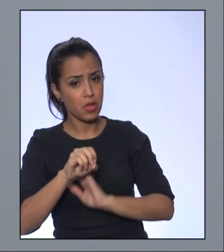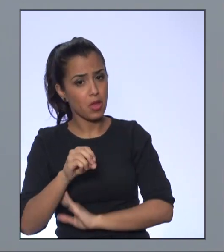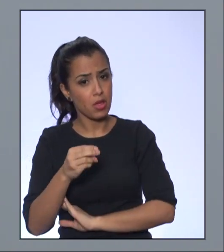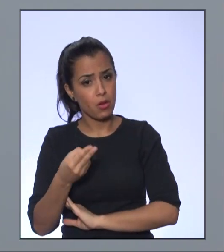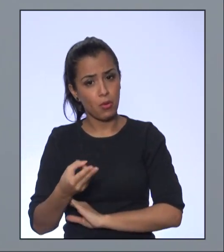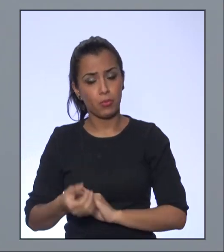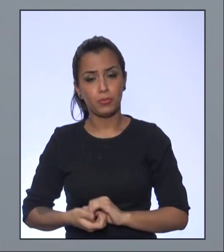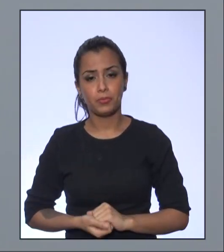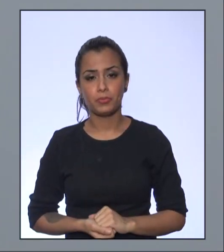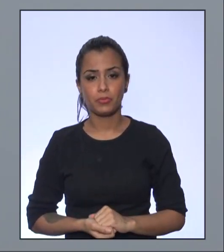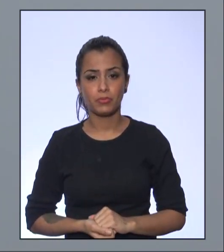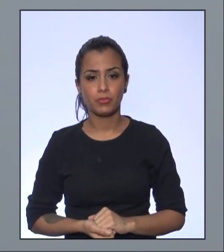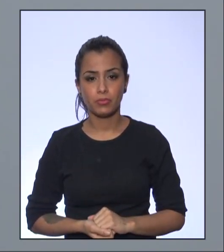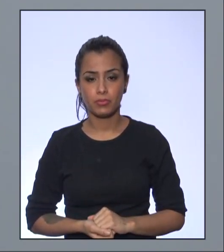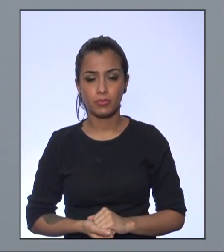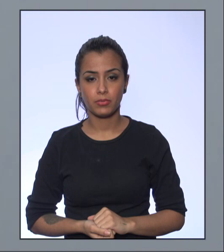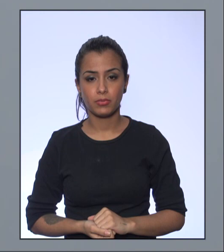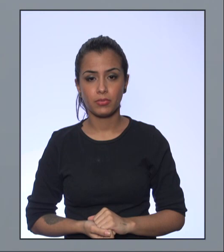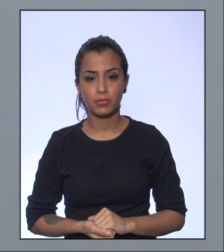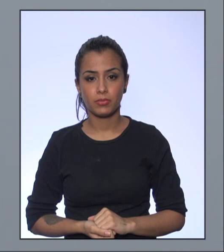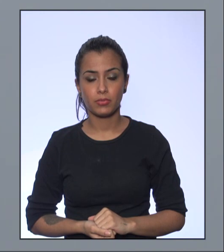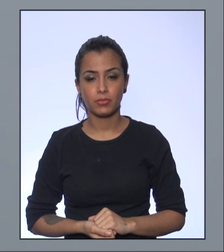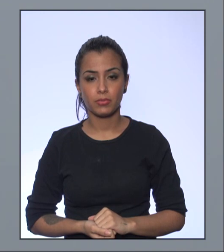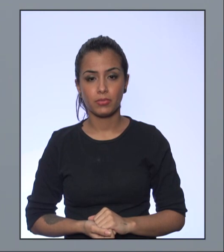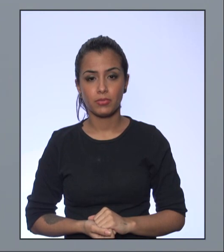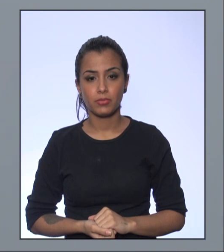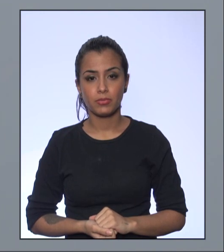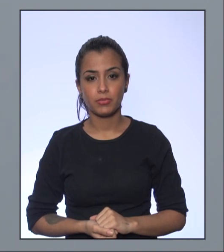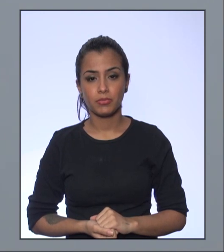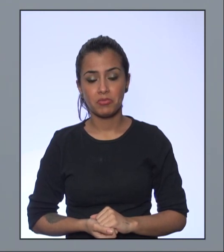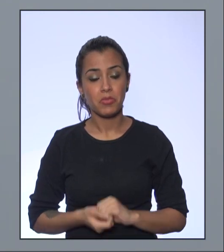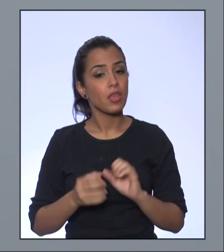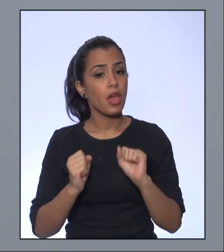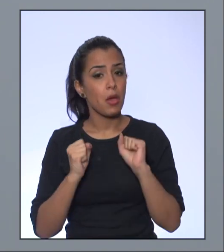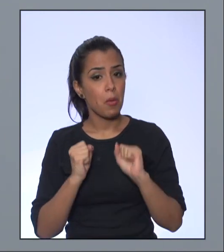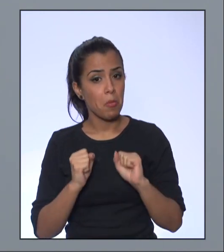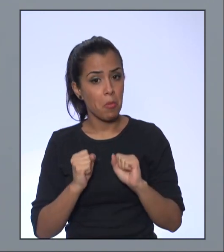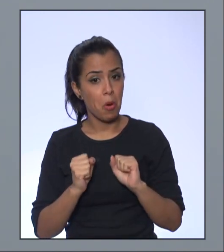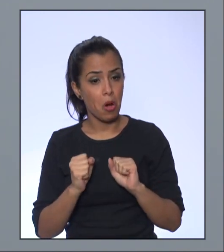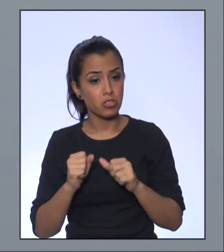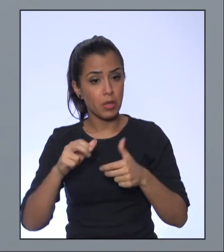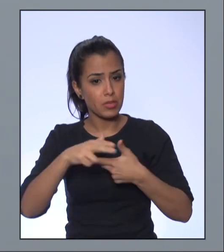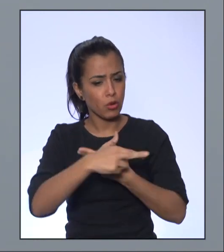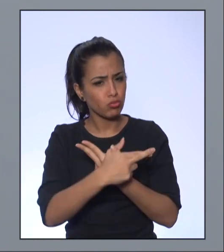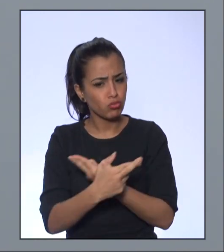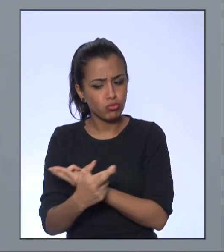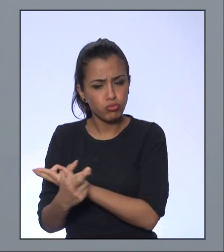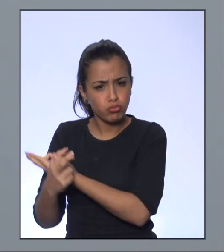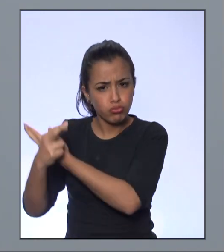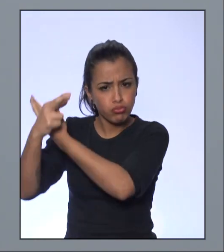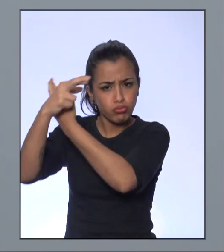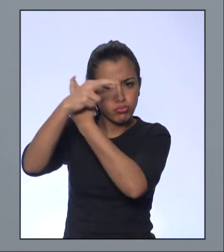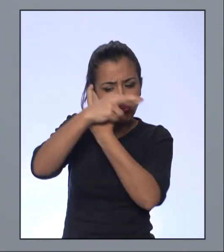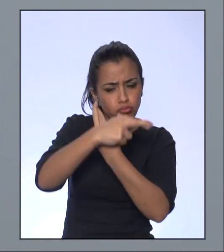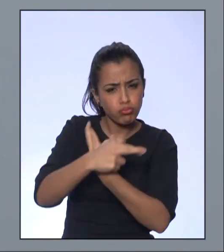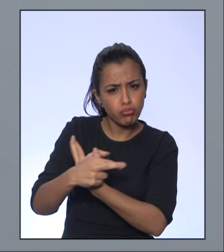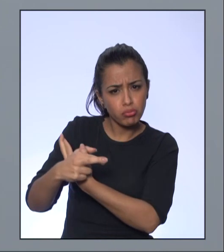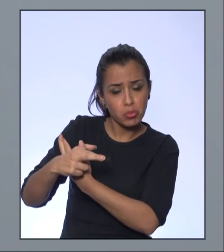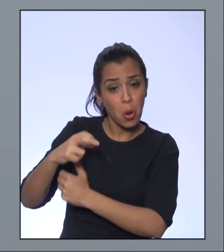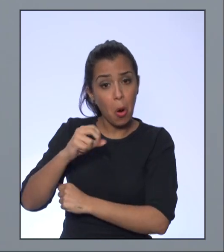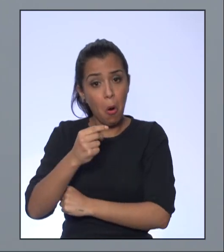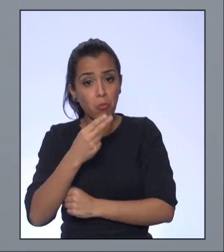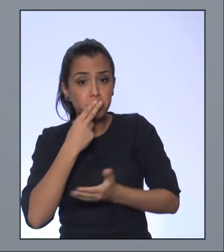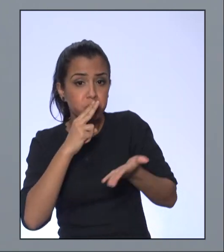cartográfica ligada ao universo da cartografia, que pode ser uma imagem de satélite, uma carta de rua